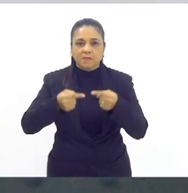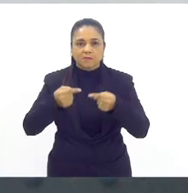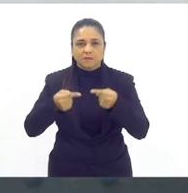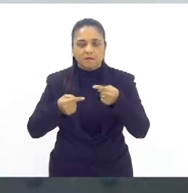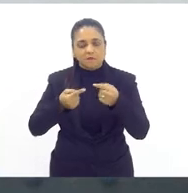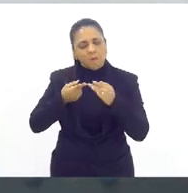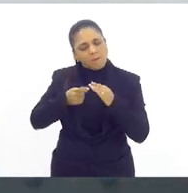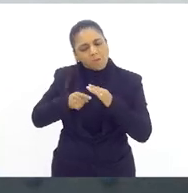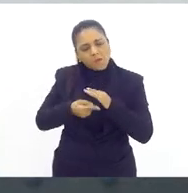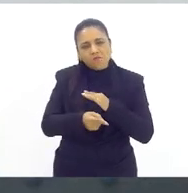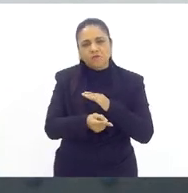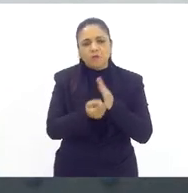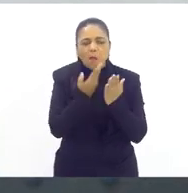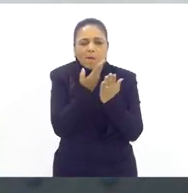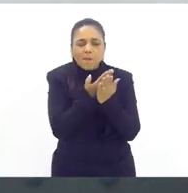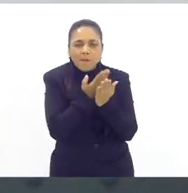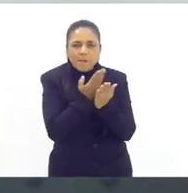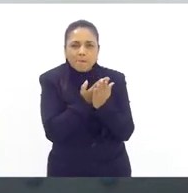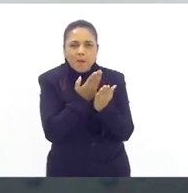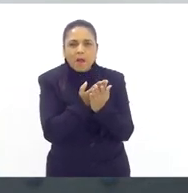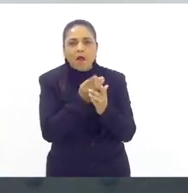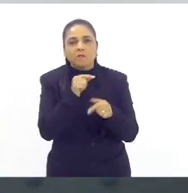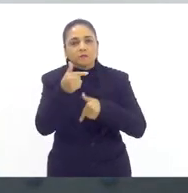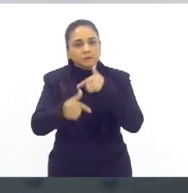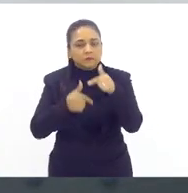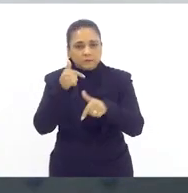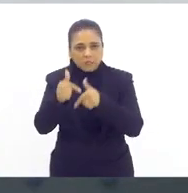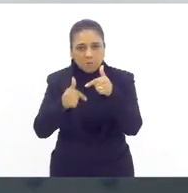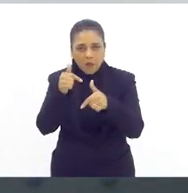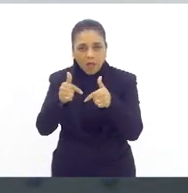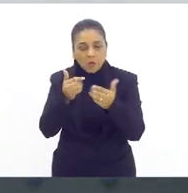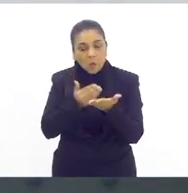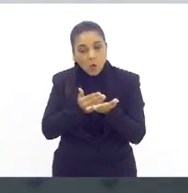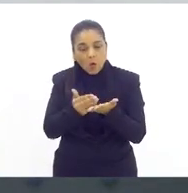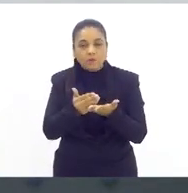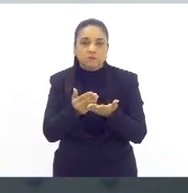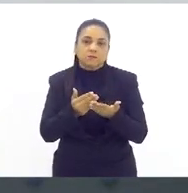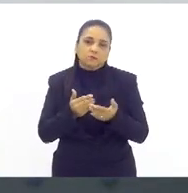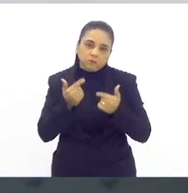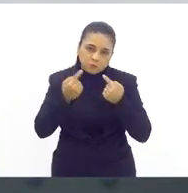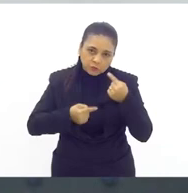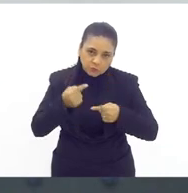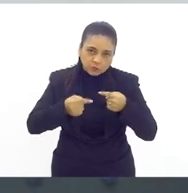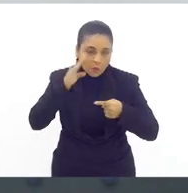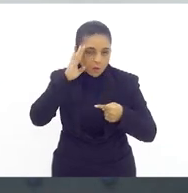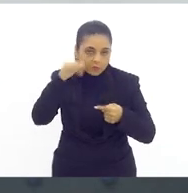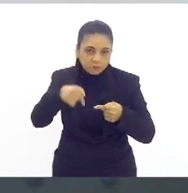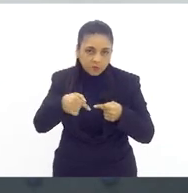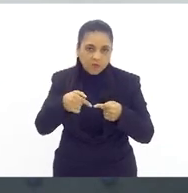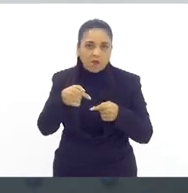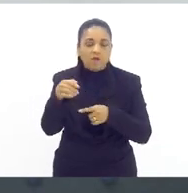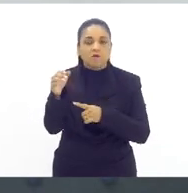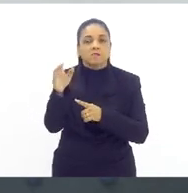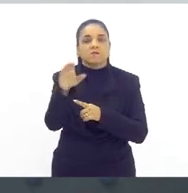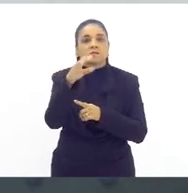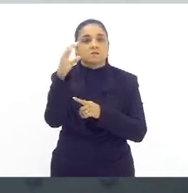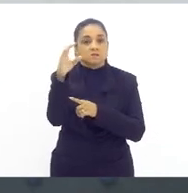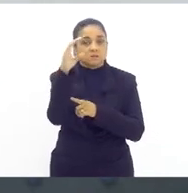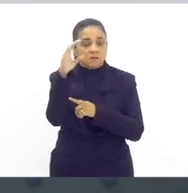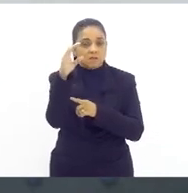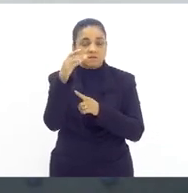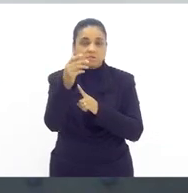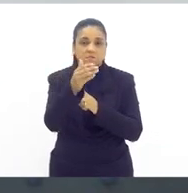aprofundar o que já foi feito Começando por essa discussão que é o sistema Estadual de ciência e tecnologia e inovação